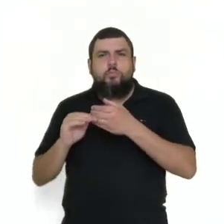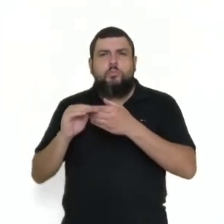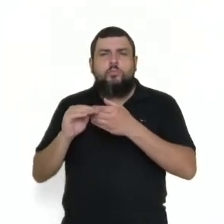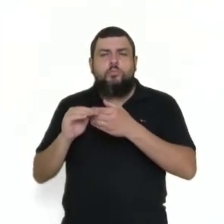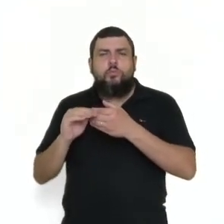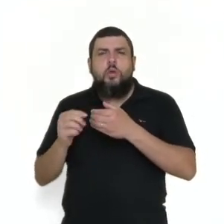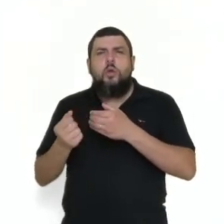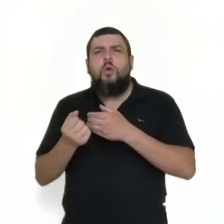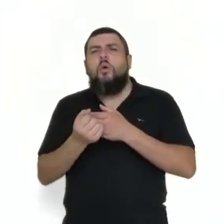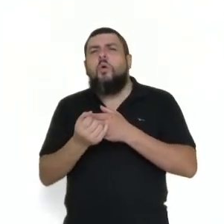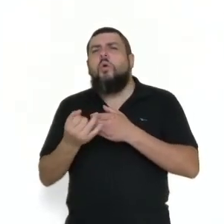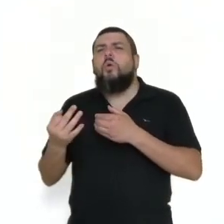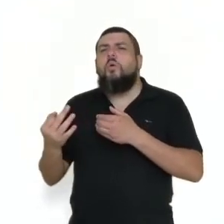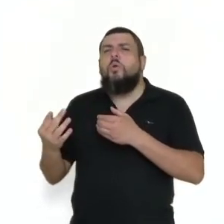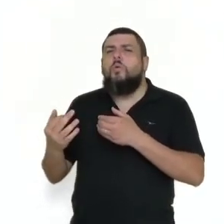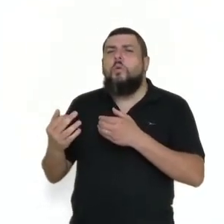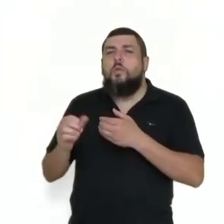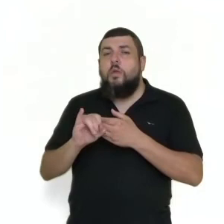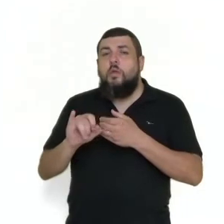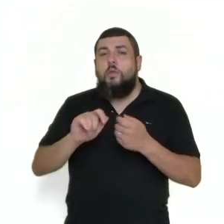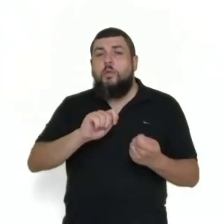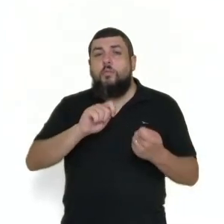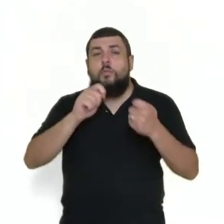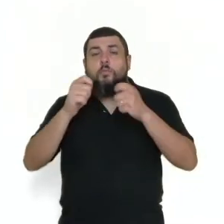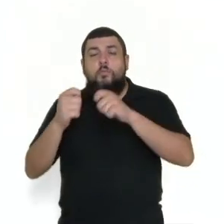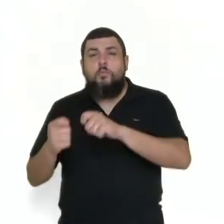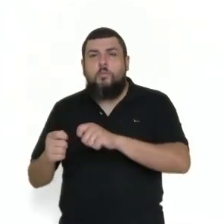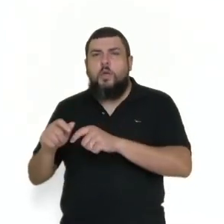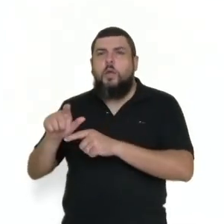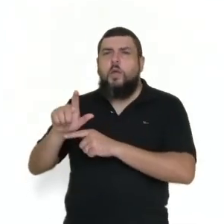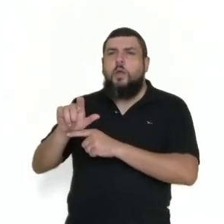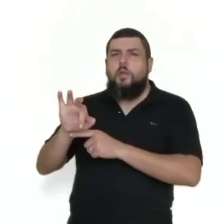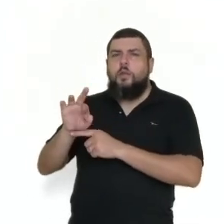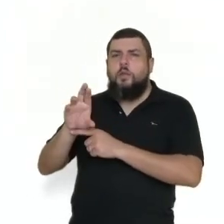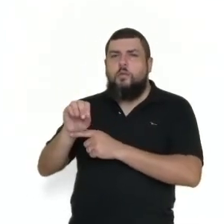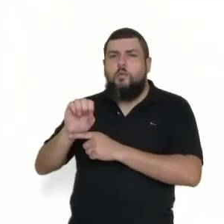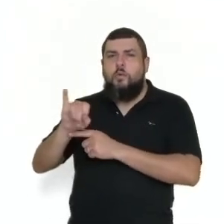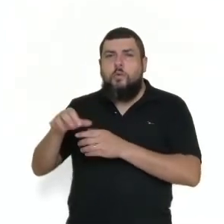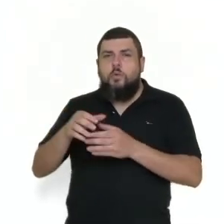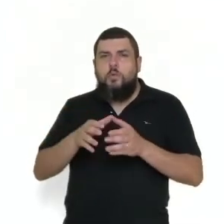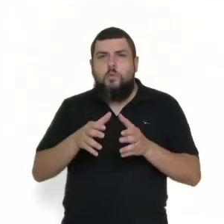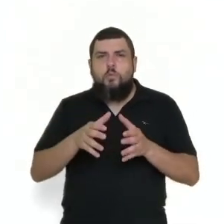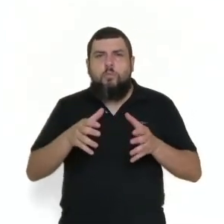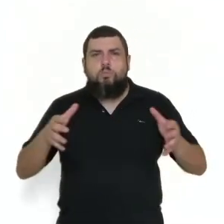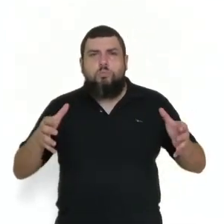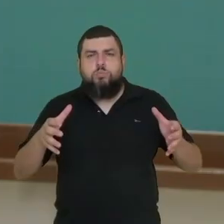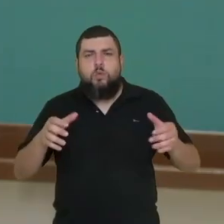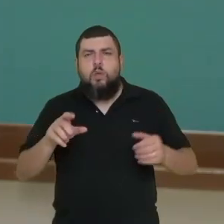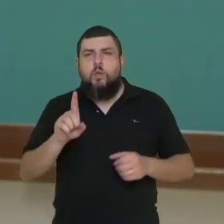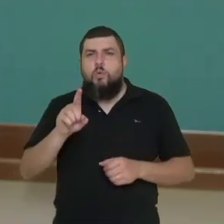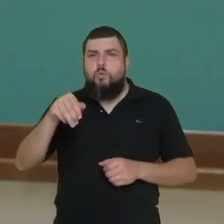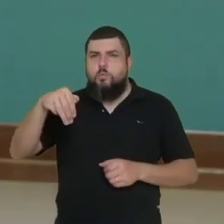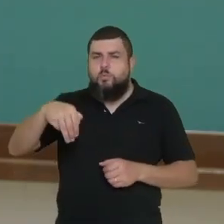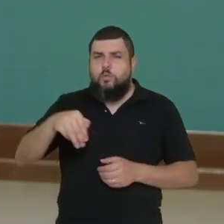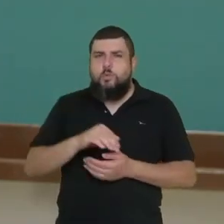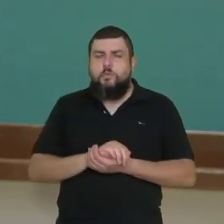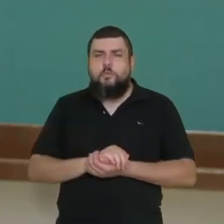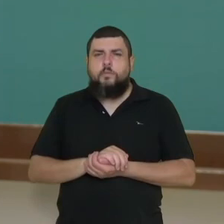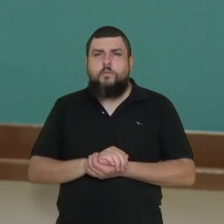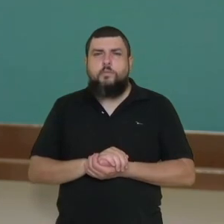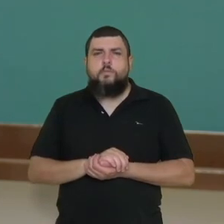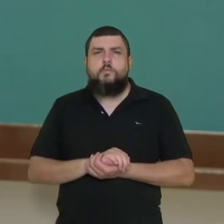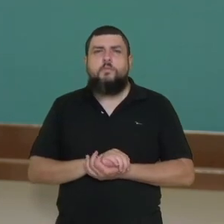seria o volume coletado em litros se a abertura desse recipiente fosse 1 metro quadrado? Tá? Então vamos pensar aqui, ó, já